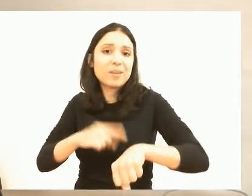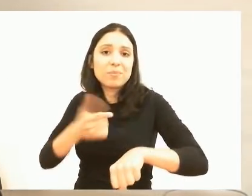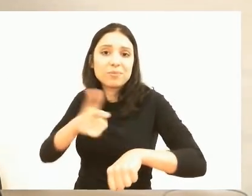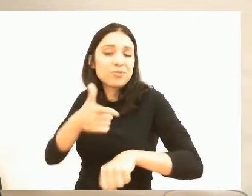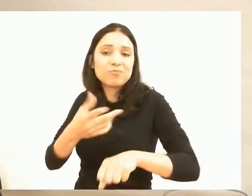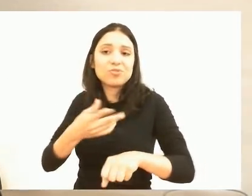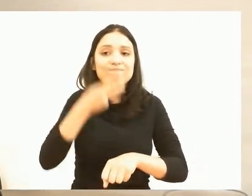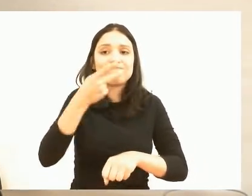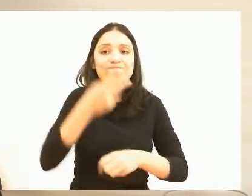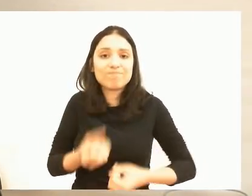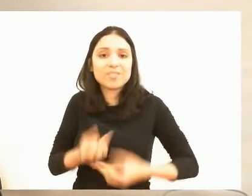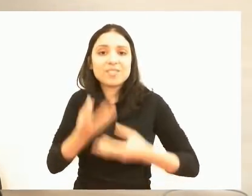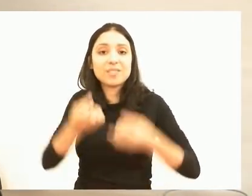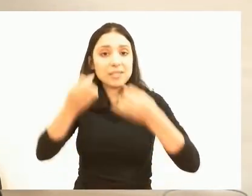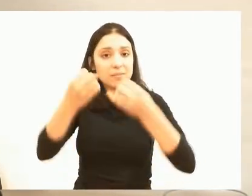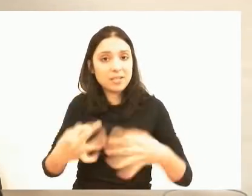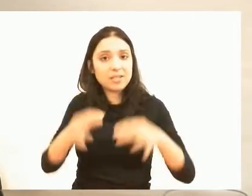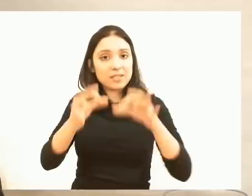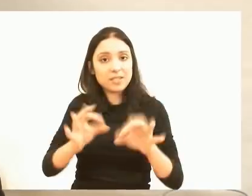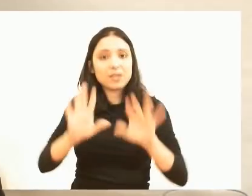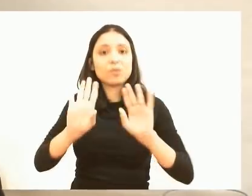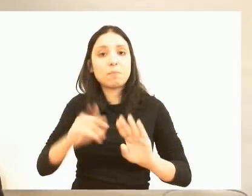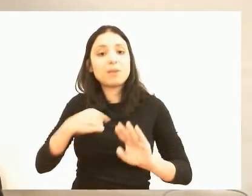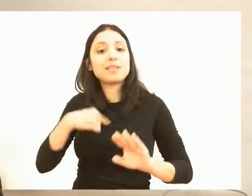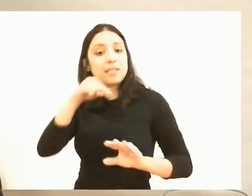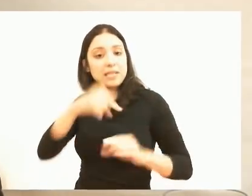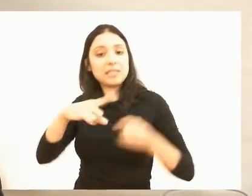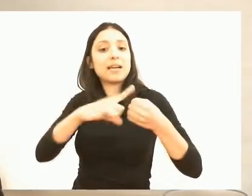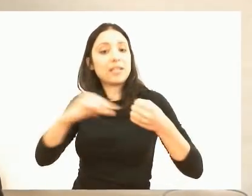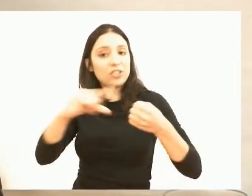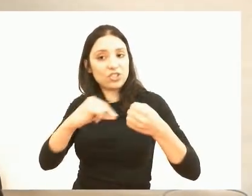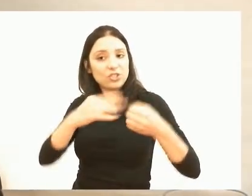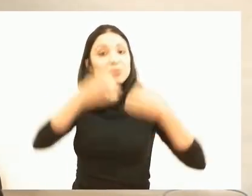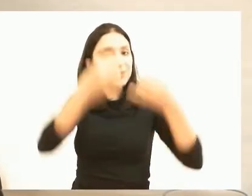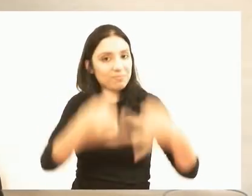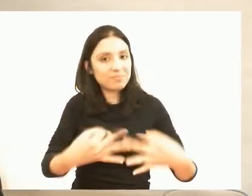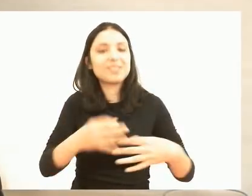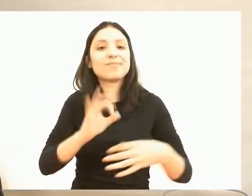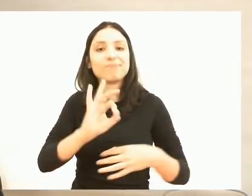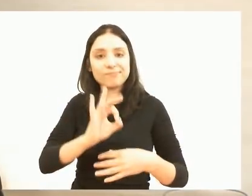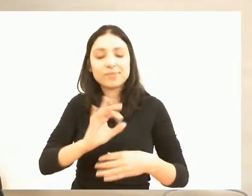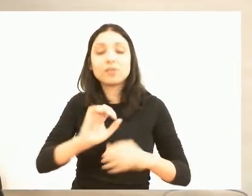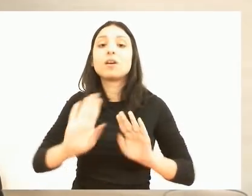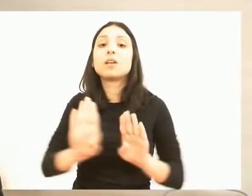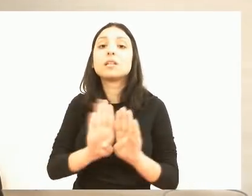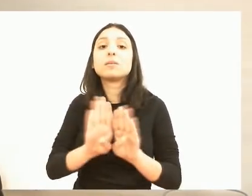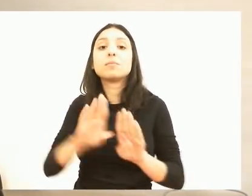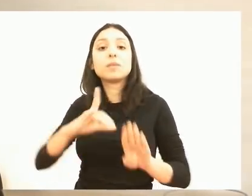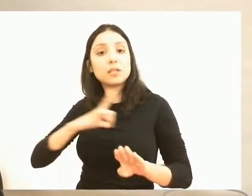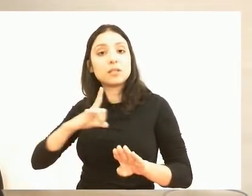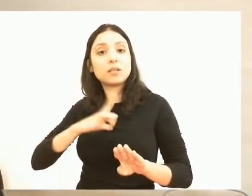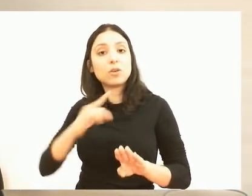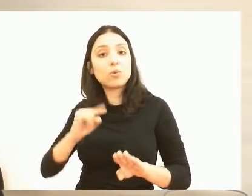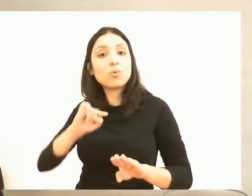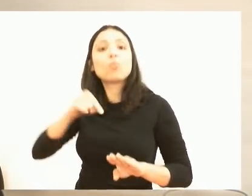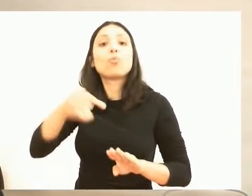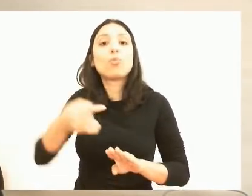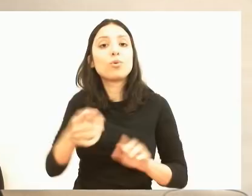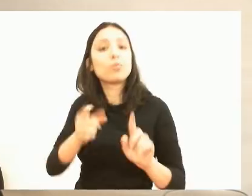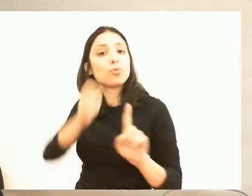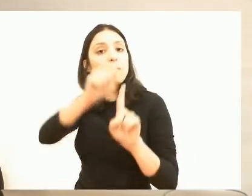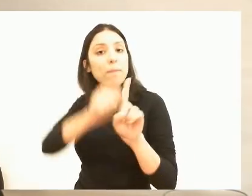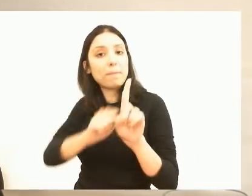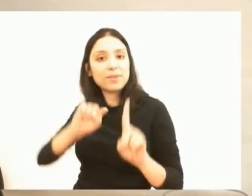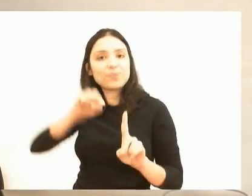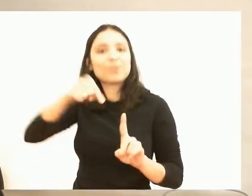nesse artigo a sala ea cena trata disso e tem outro que vai sair já já no mês que vem que vai ser